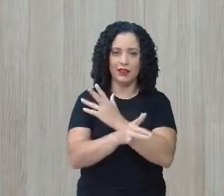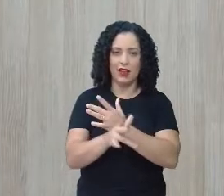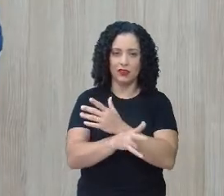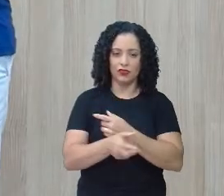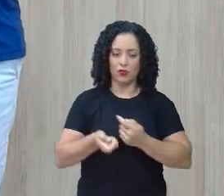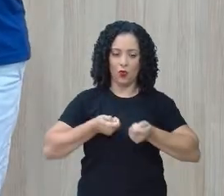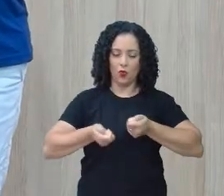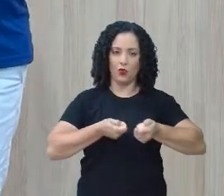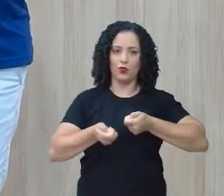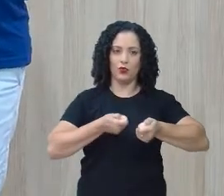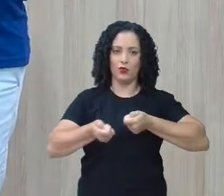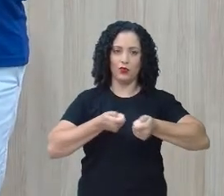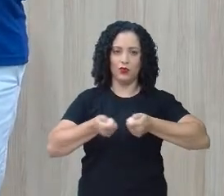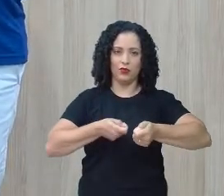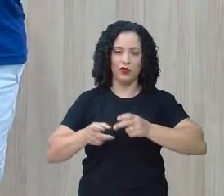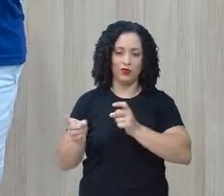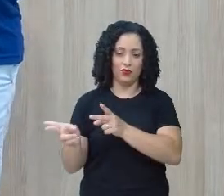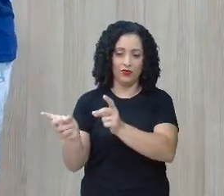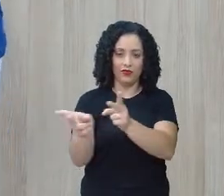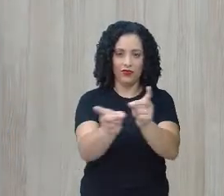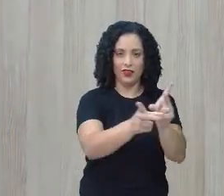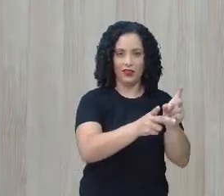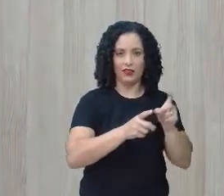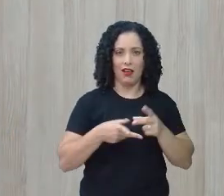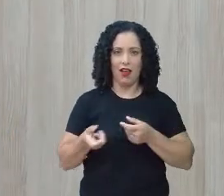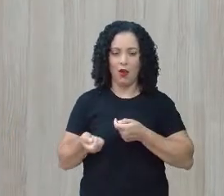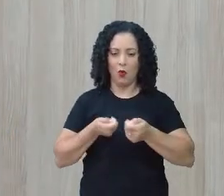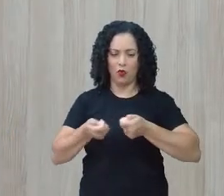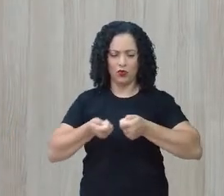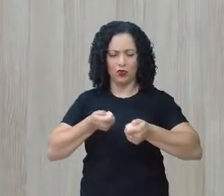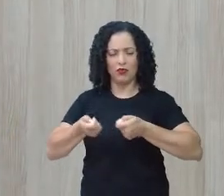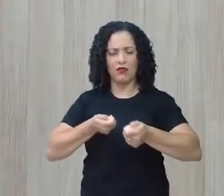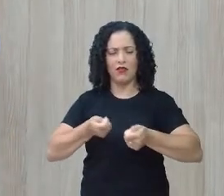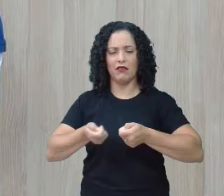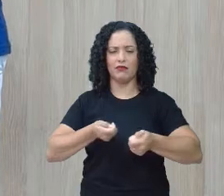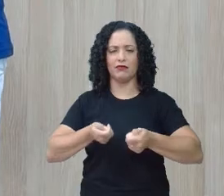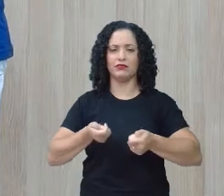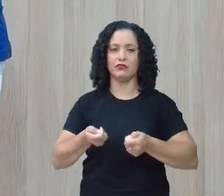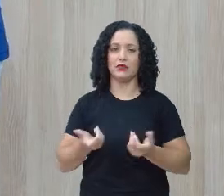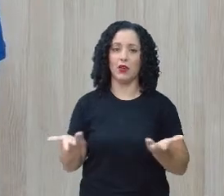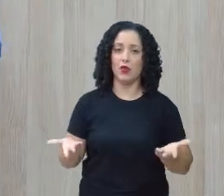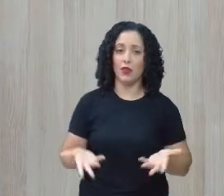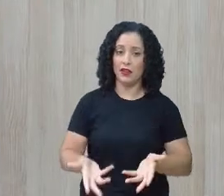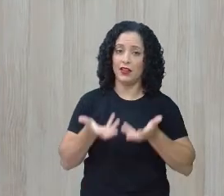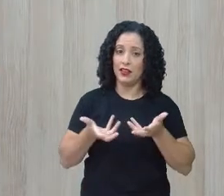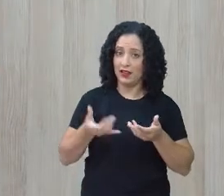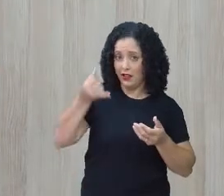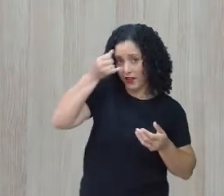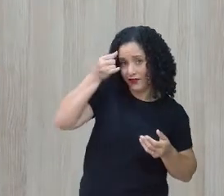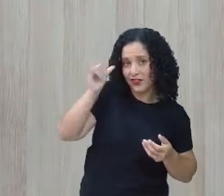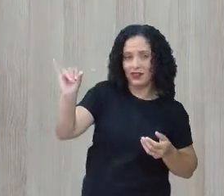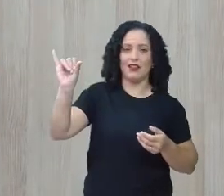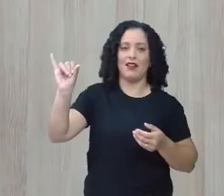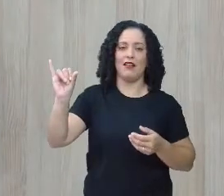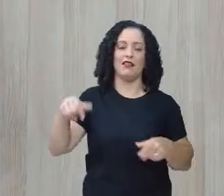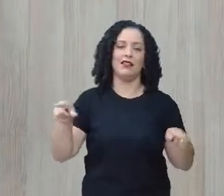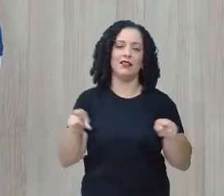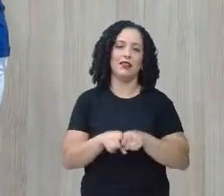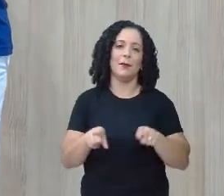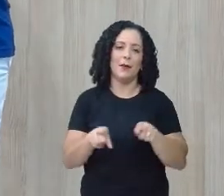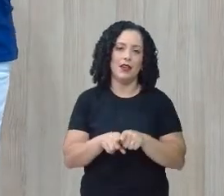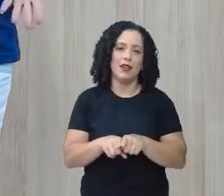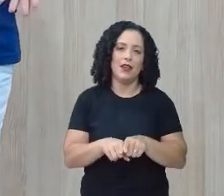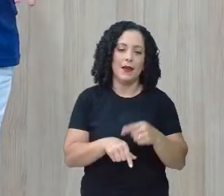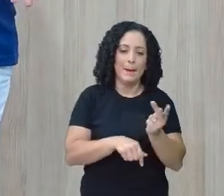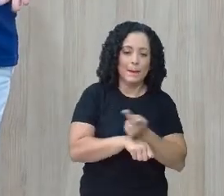quase todo o comércio aí era dominado por essas cidades. Então, tentando evitar isso, eles também se lançaram em busca